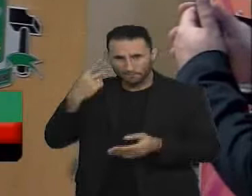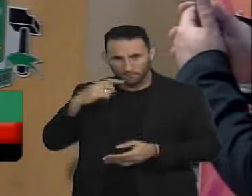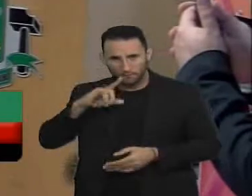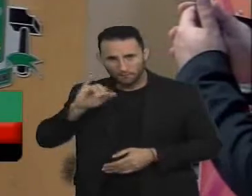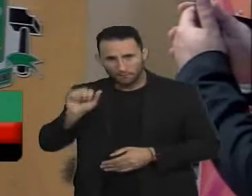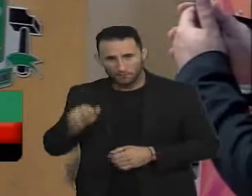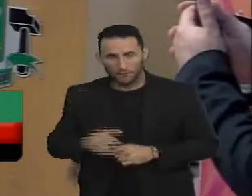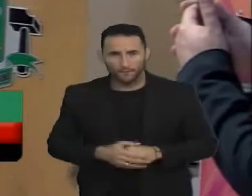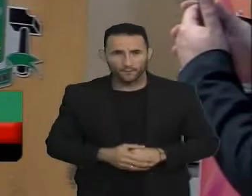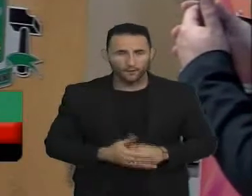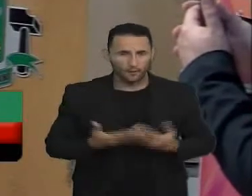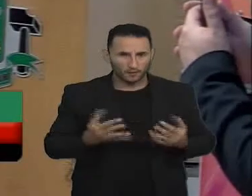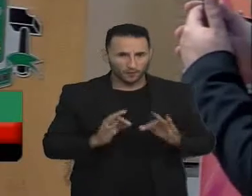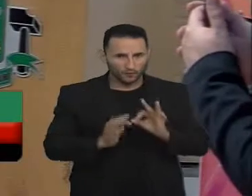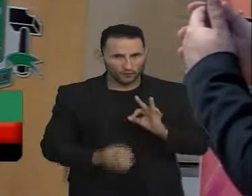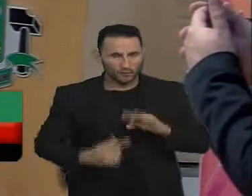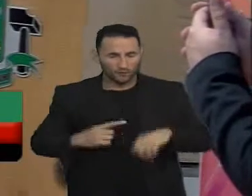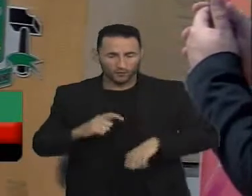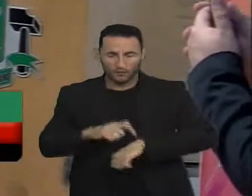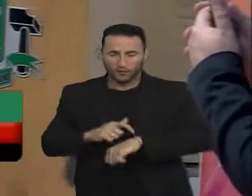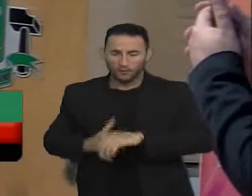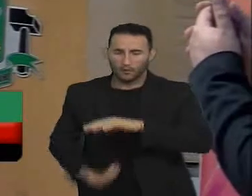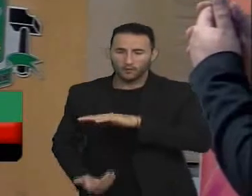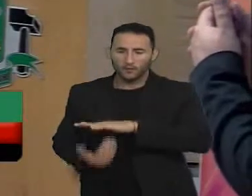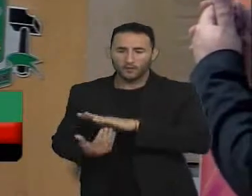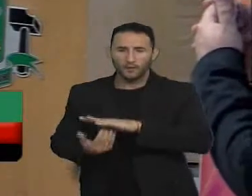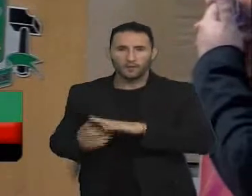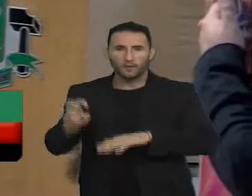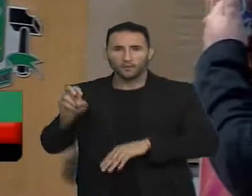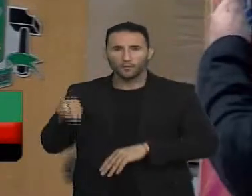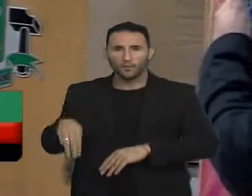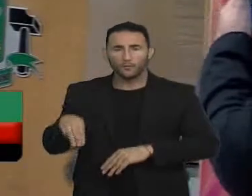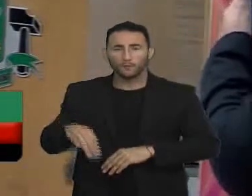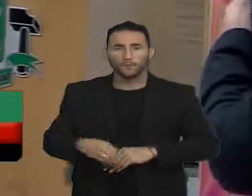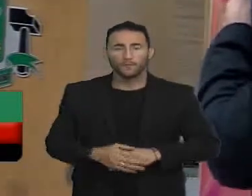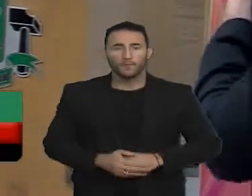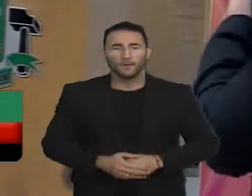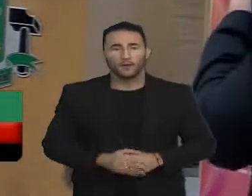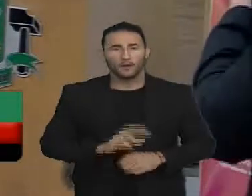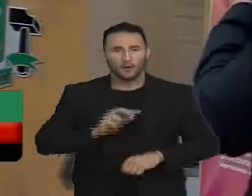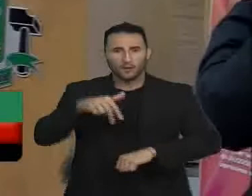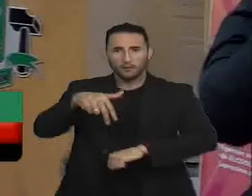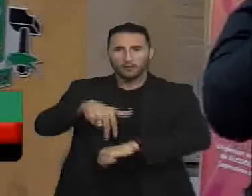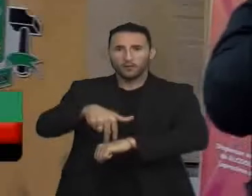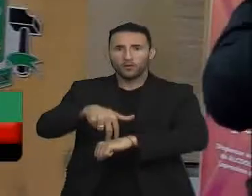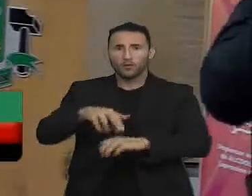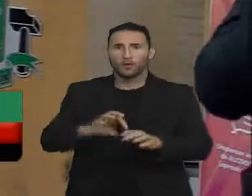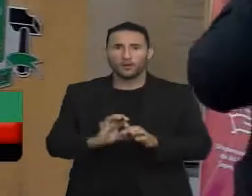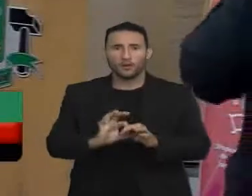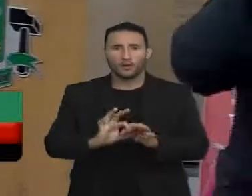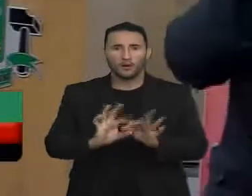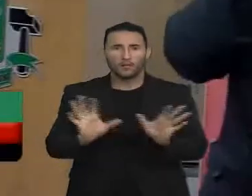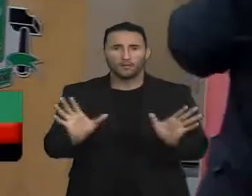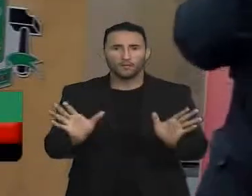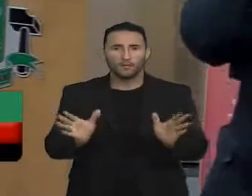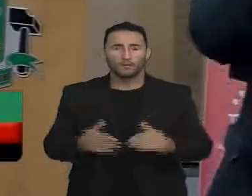discutir. Para discutir, Vossa Excelência dispõe de 5 minutos. A tribuna está à disposição, vereador.